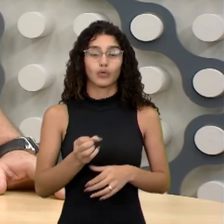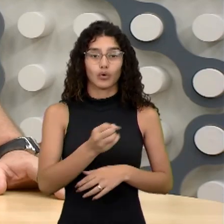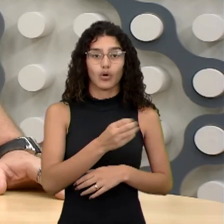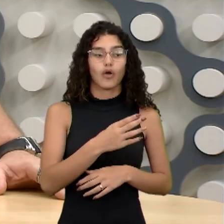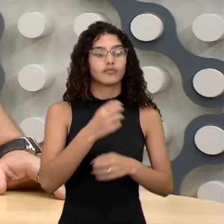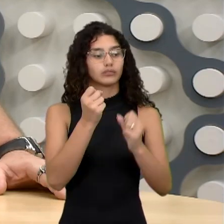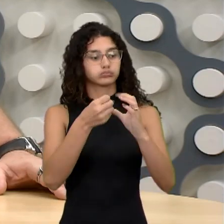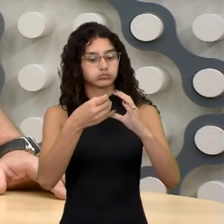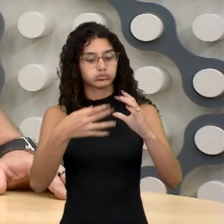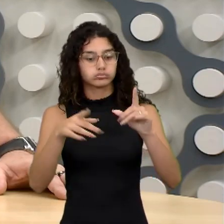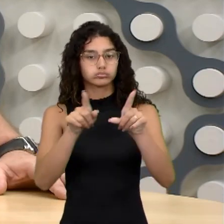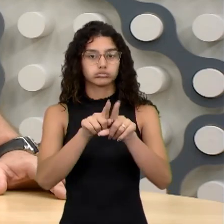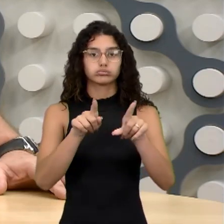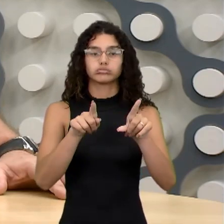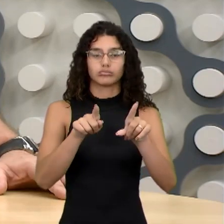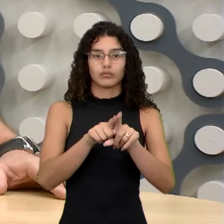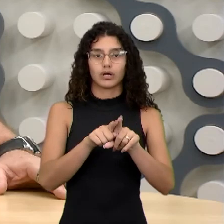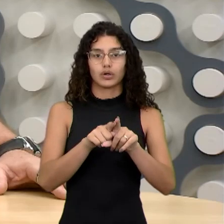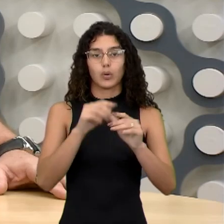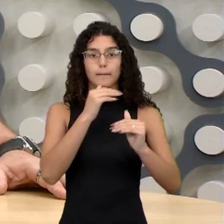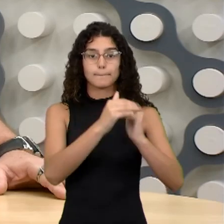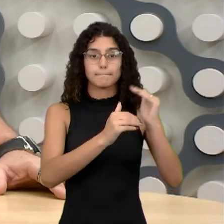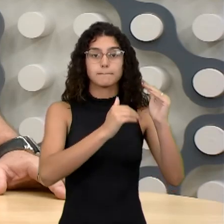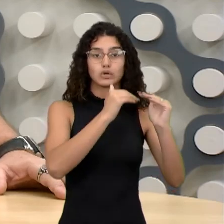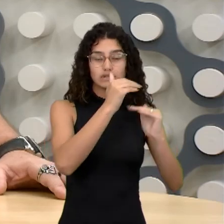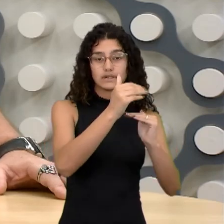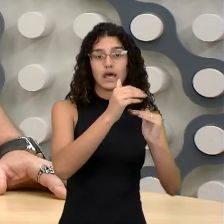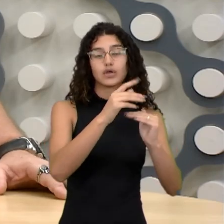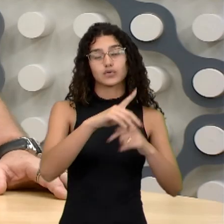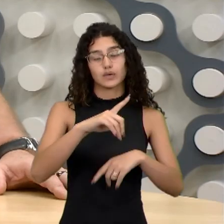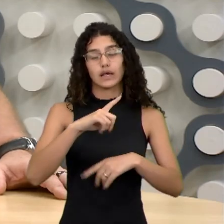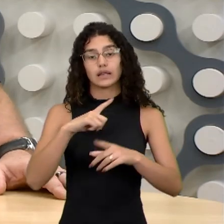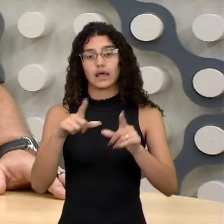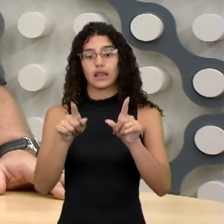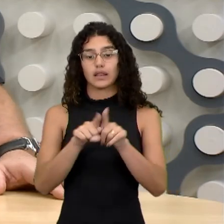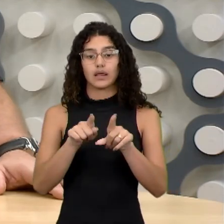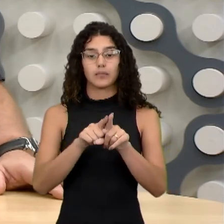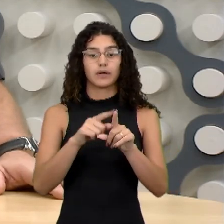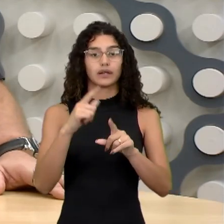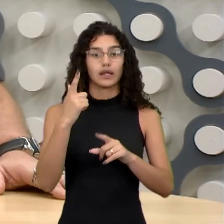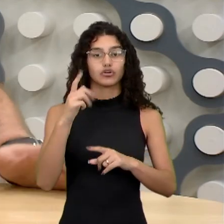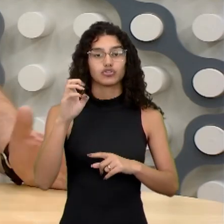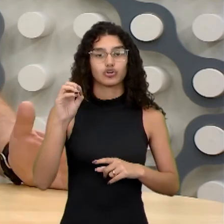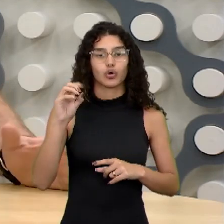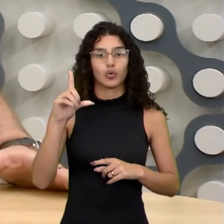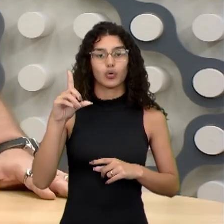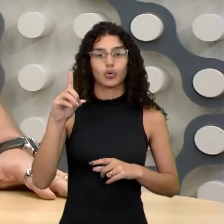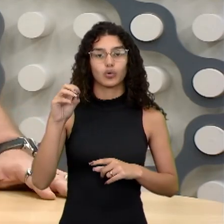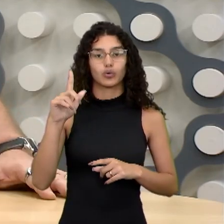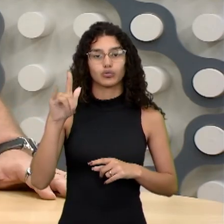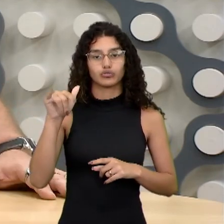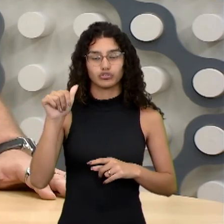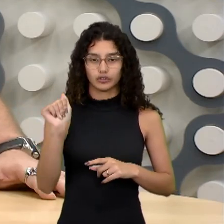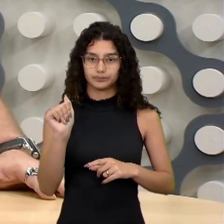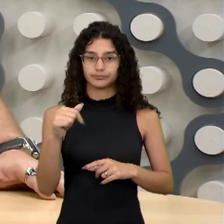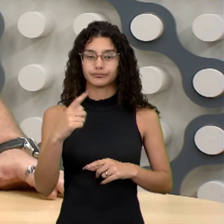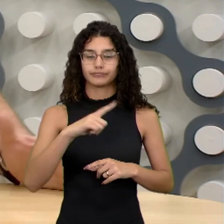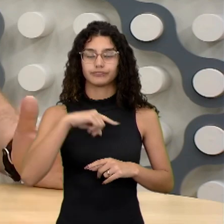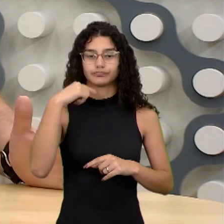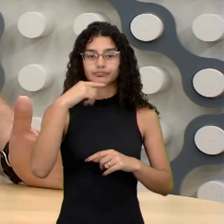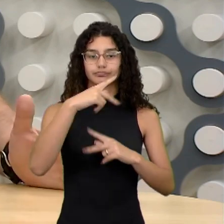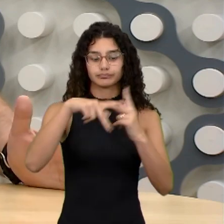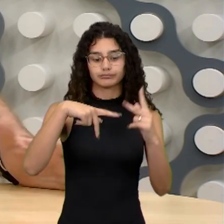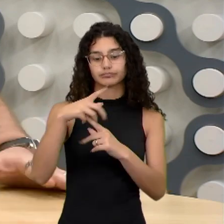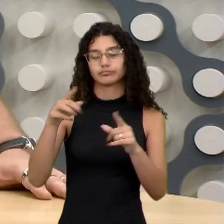situações aí, né, principalmente aí nesse processo aí de datação, né, da geologia que nós temos aqui, né, no nosso planeta, e